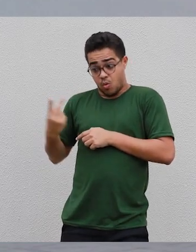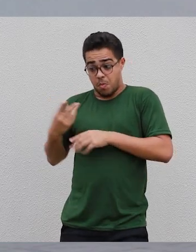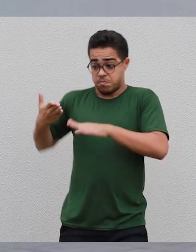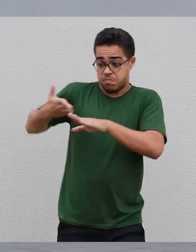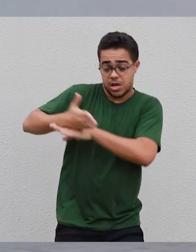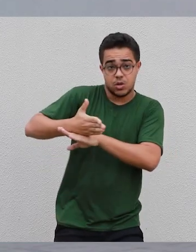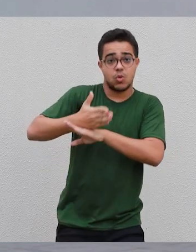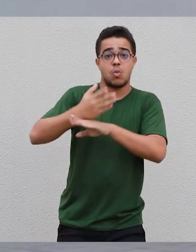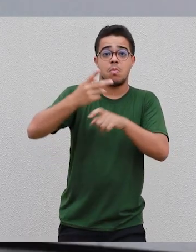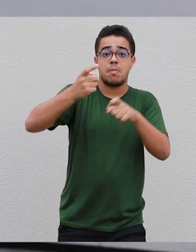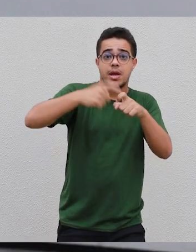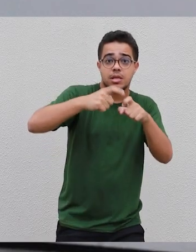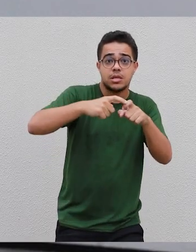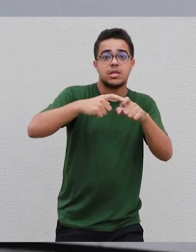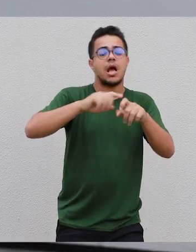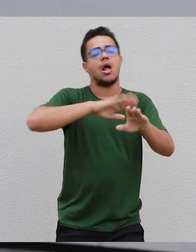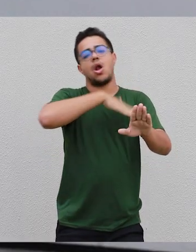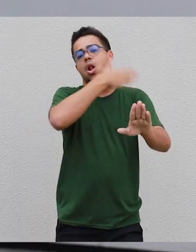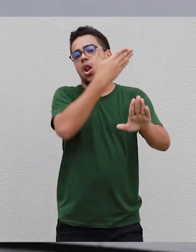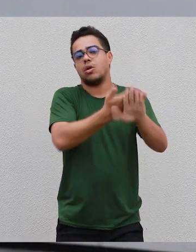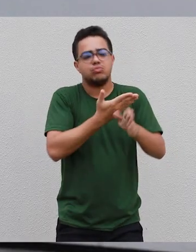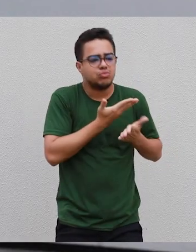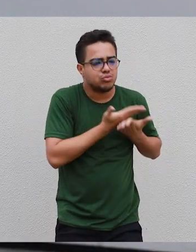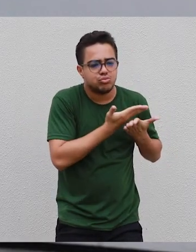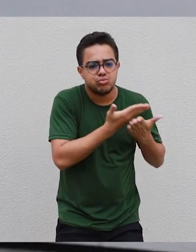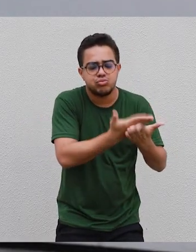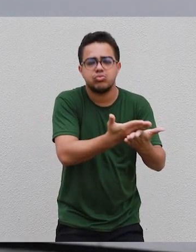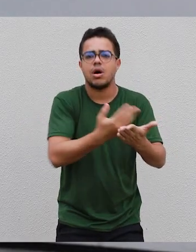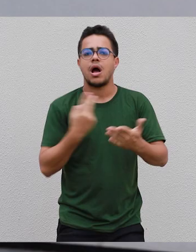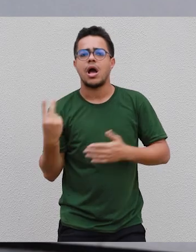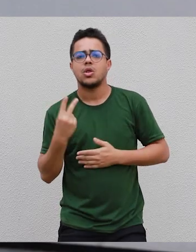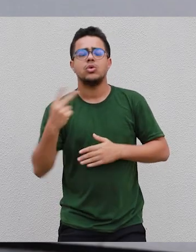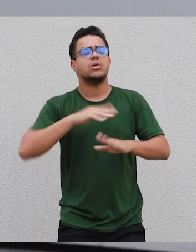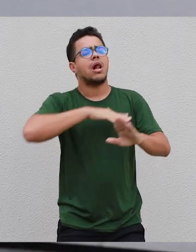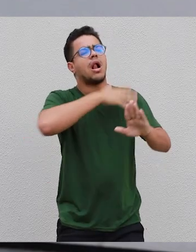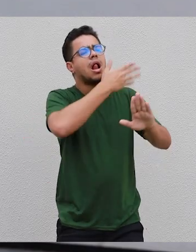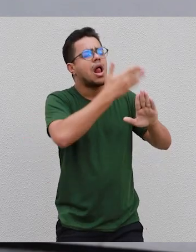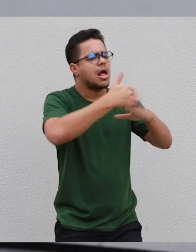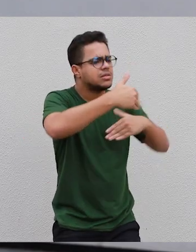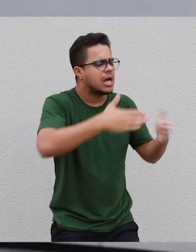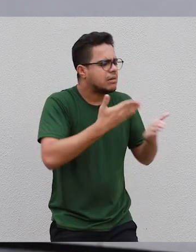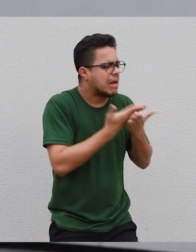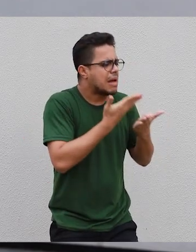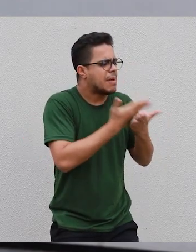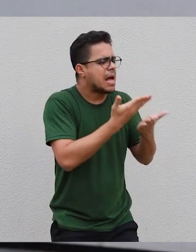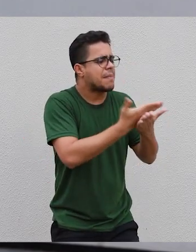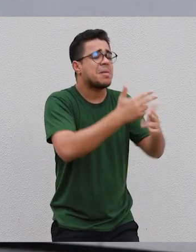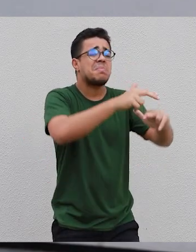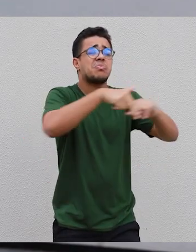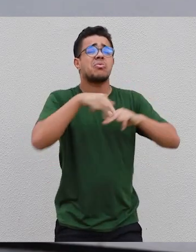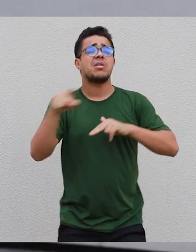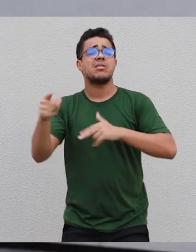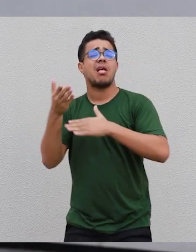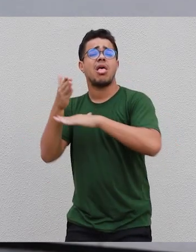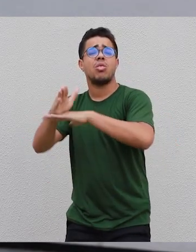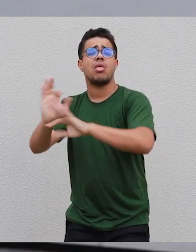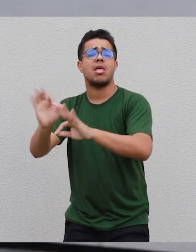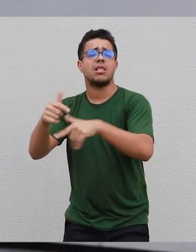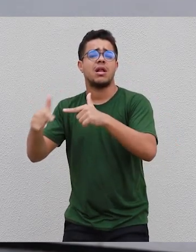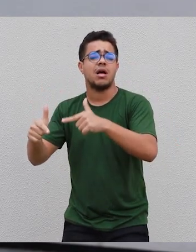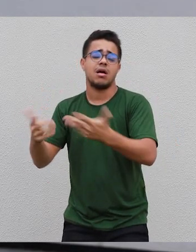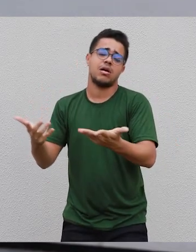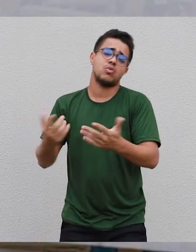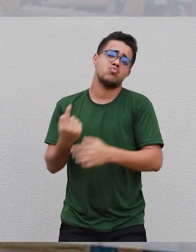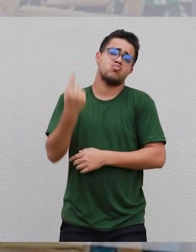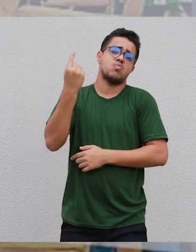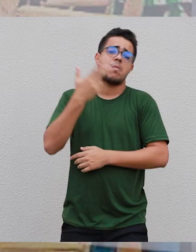a cursar um curso integral. Então a gente ficava o dia todo em sala de aula e, por causa disso, não tinha espaço para trabalhar. Ficou